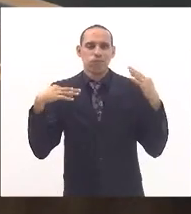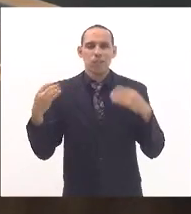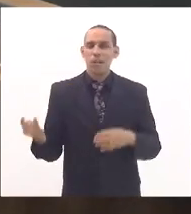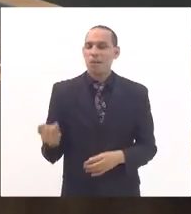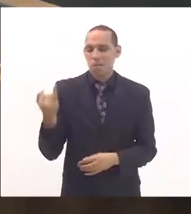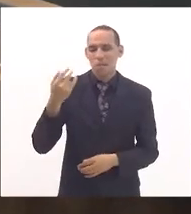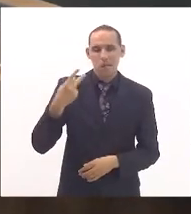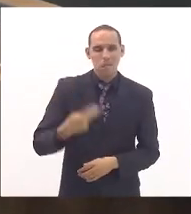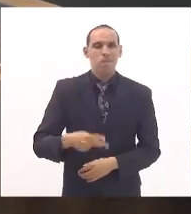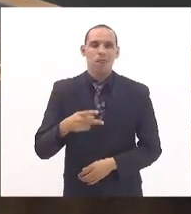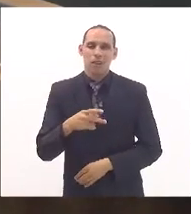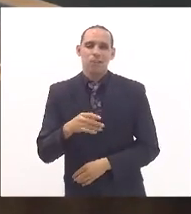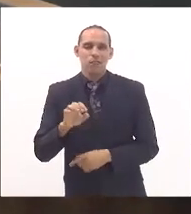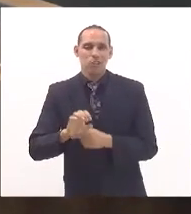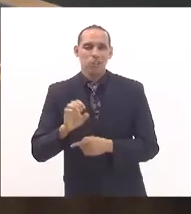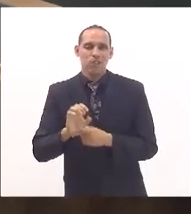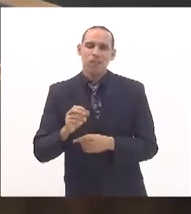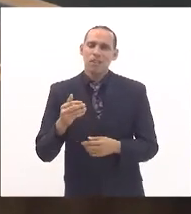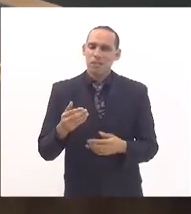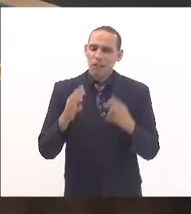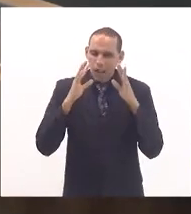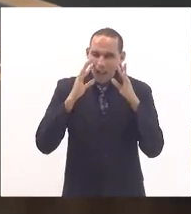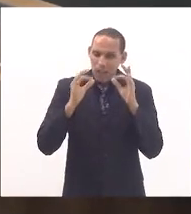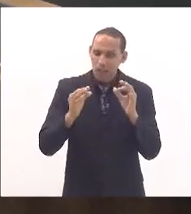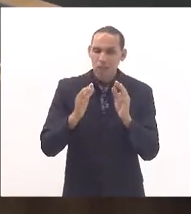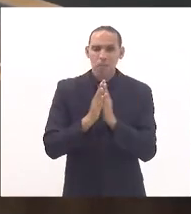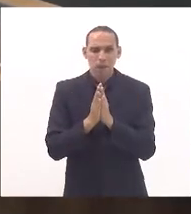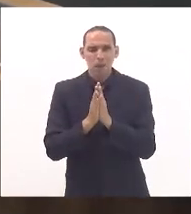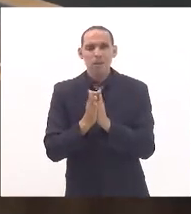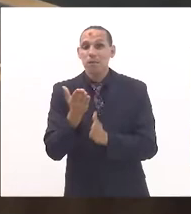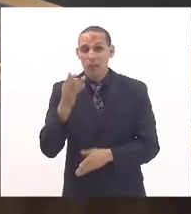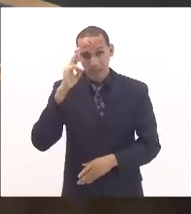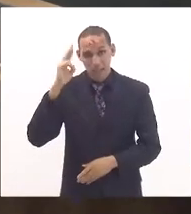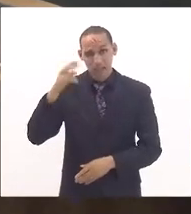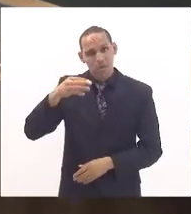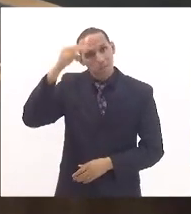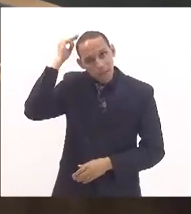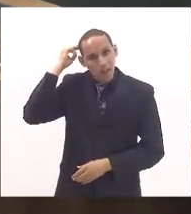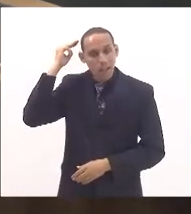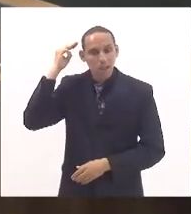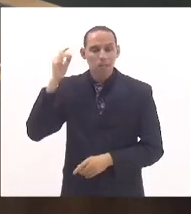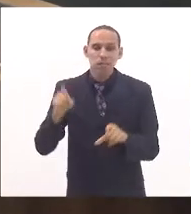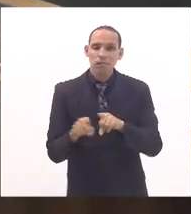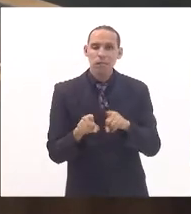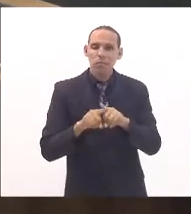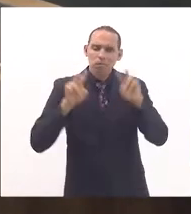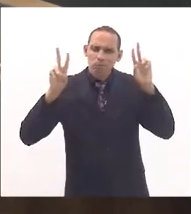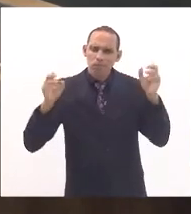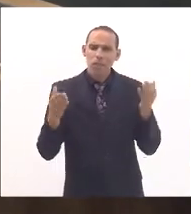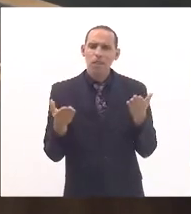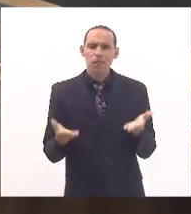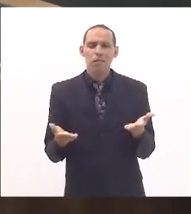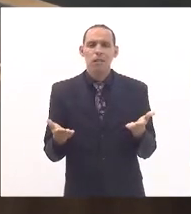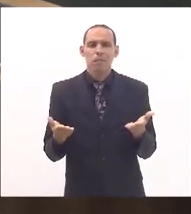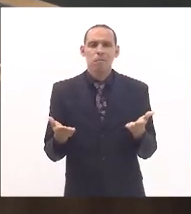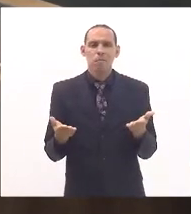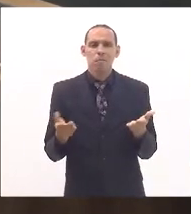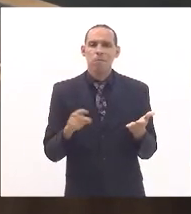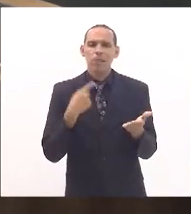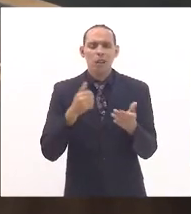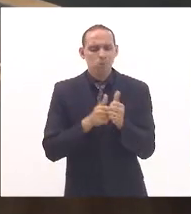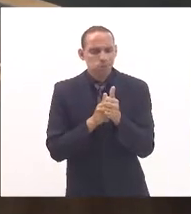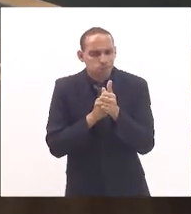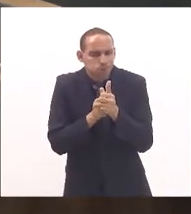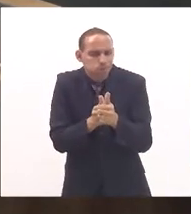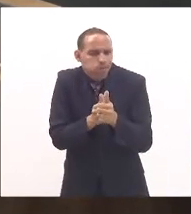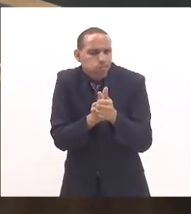Estado. Então, eu gostaria de pedir a atenção do líder do governo, Márcio Pacheco, e chamar a atenção de um tema que a gente tem acompanhado de